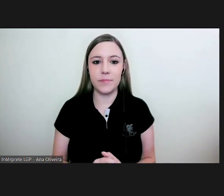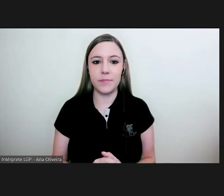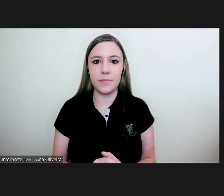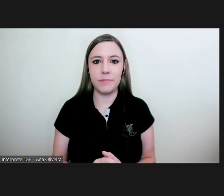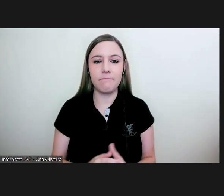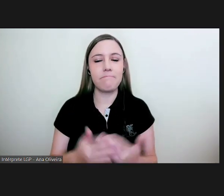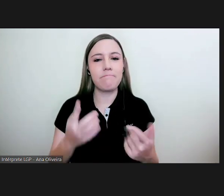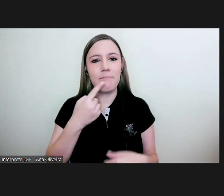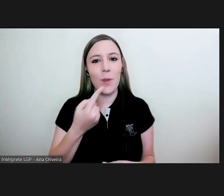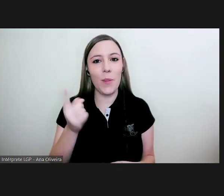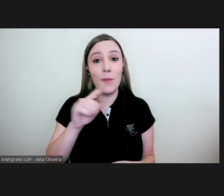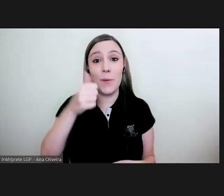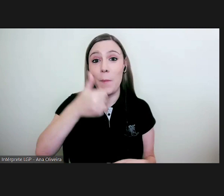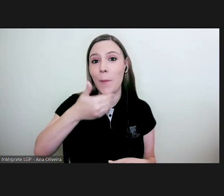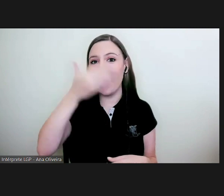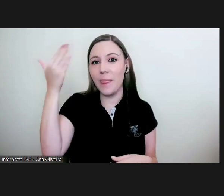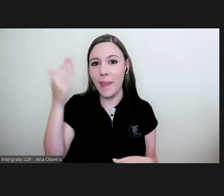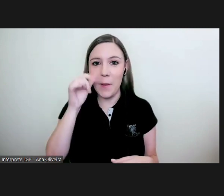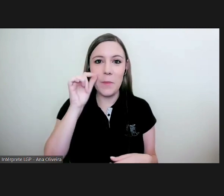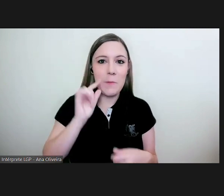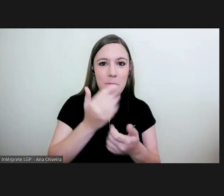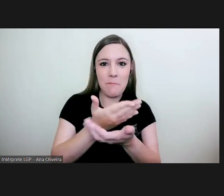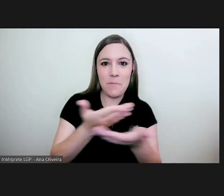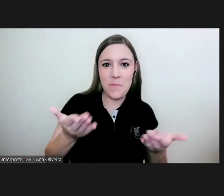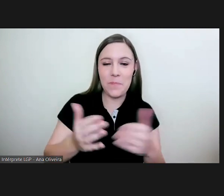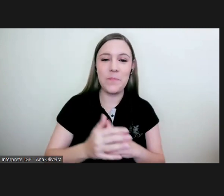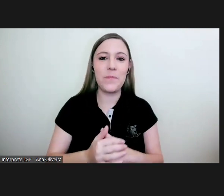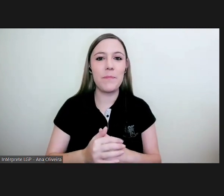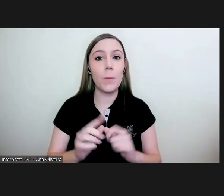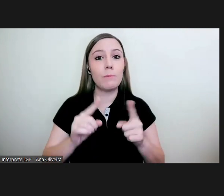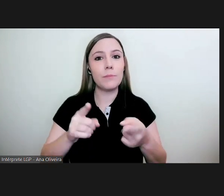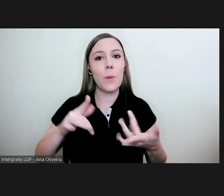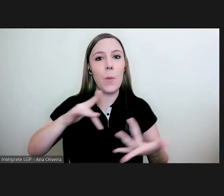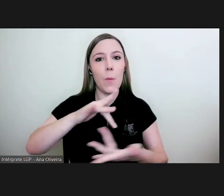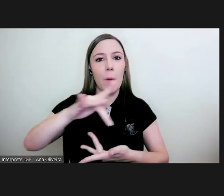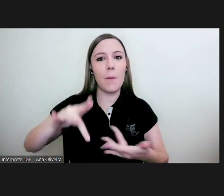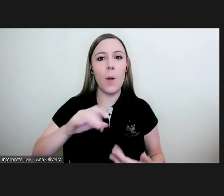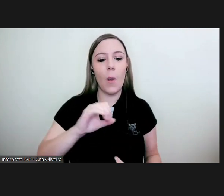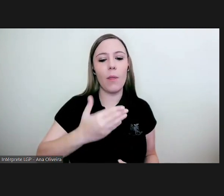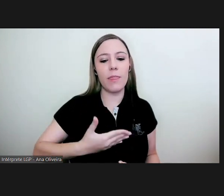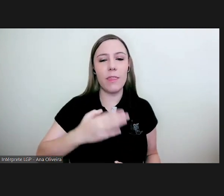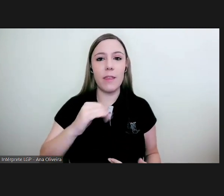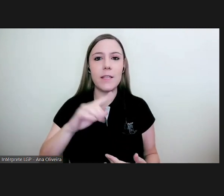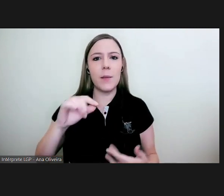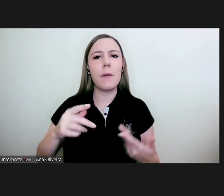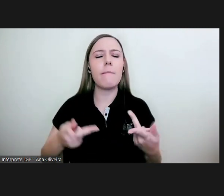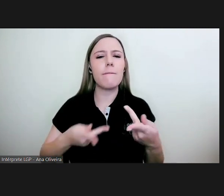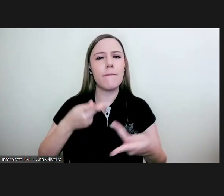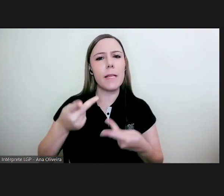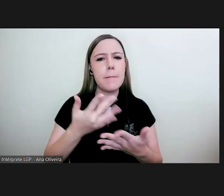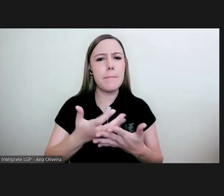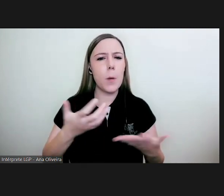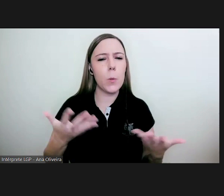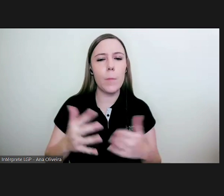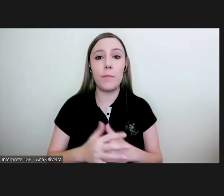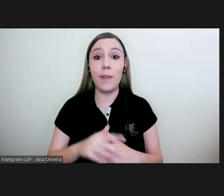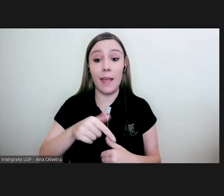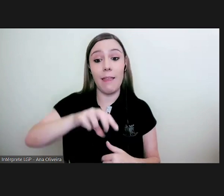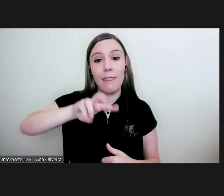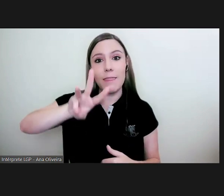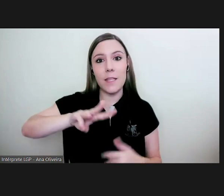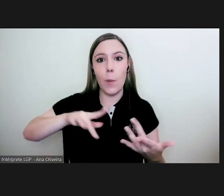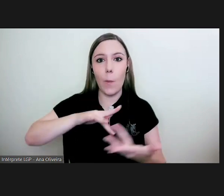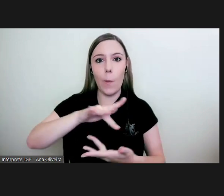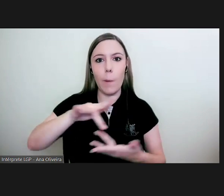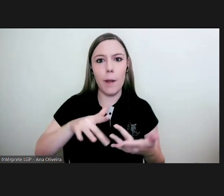Mais uma vez, bom dia a todos e a todas. Damos início ao webinar Os ODS e a Avaliação de Impacto. Este é o terceiro evento de